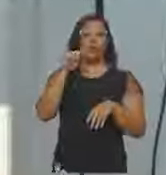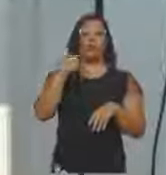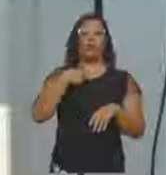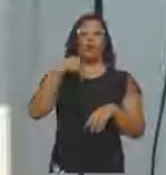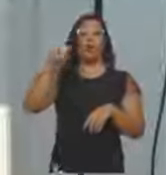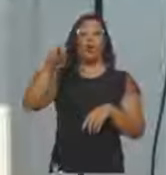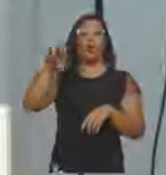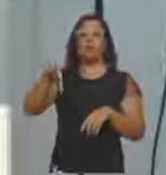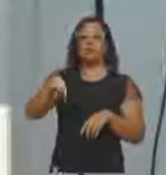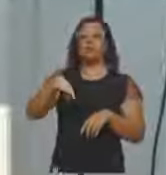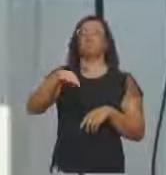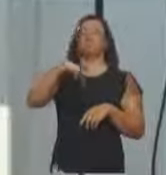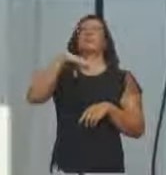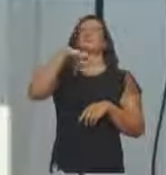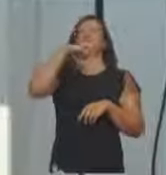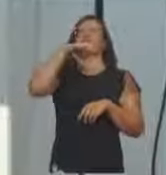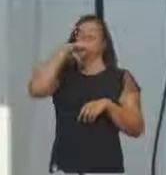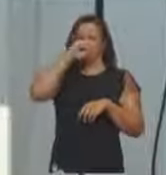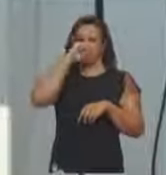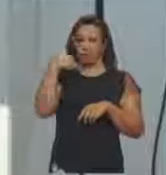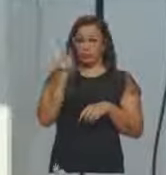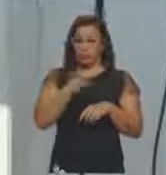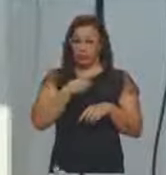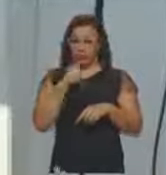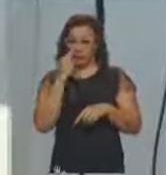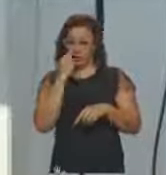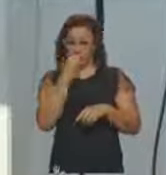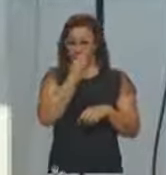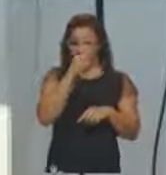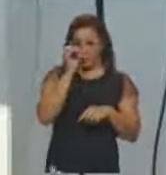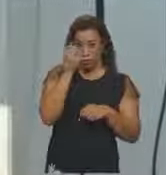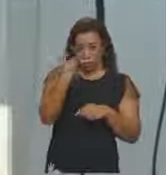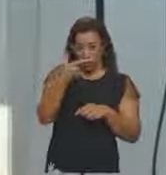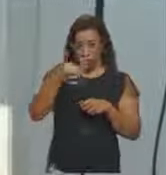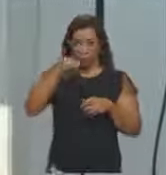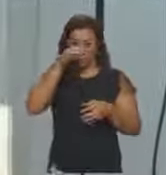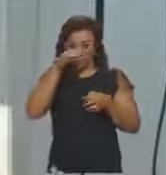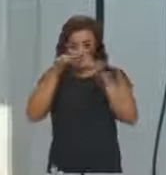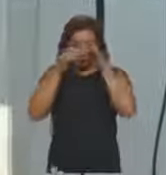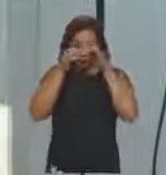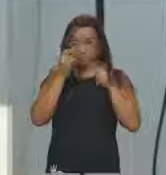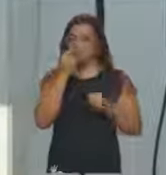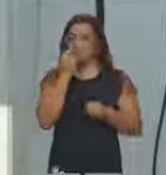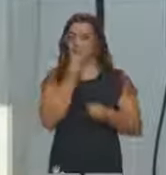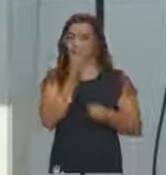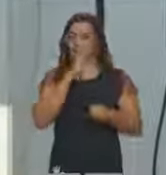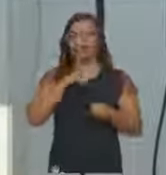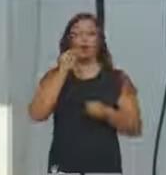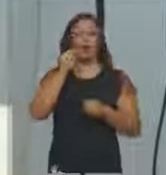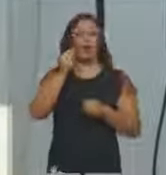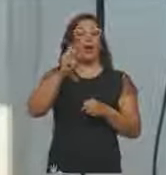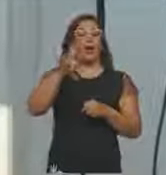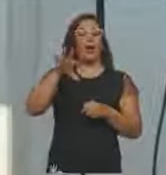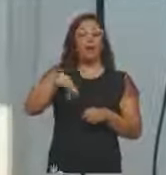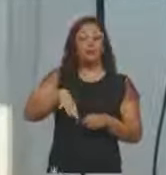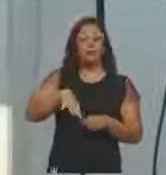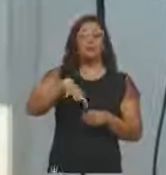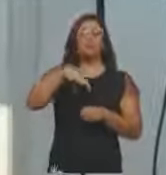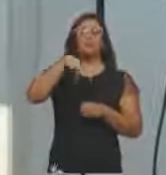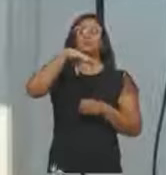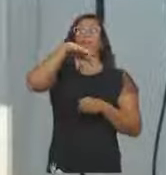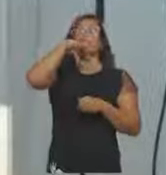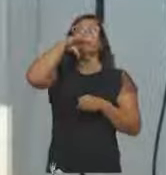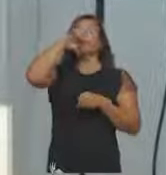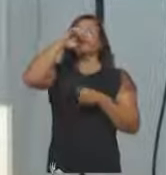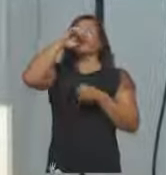chega. As nossas fossas nasais, esses dois orifícios das narinas, recebe o ar, ele